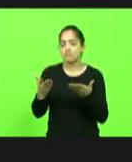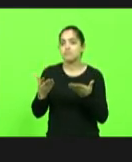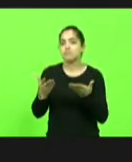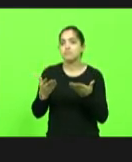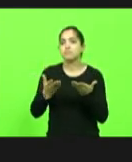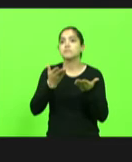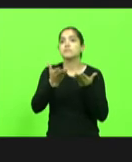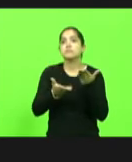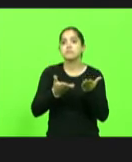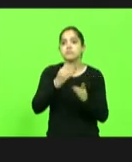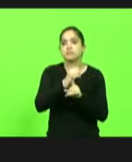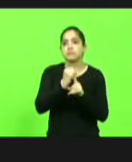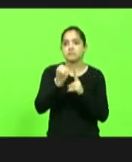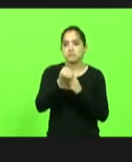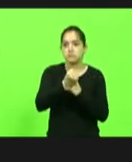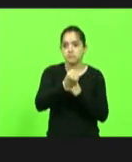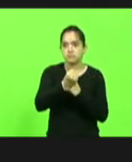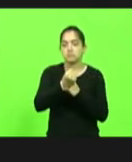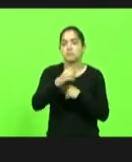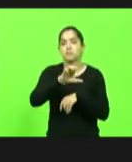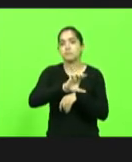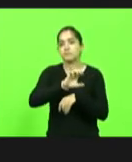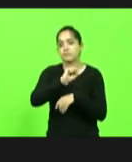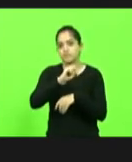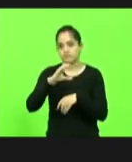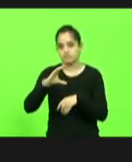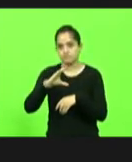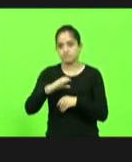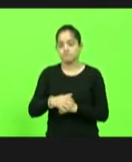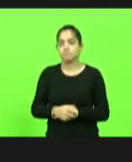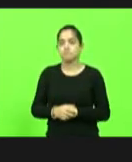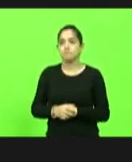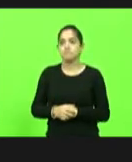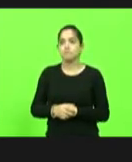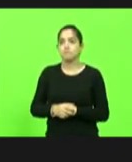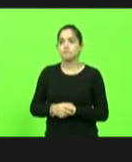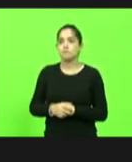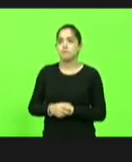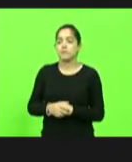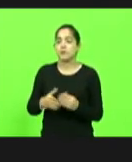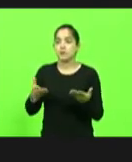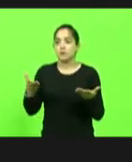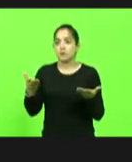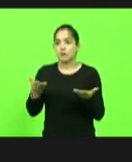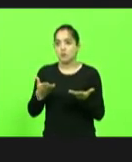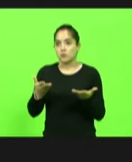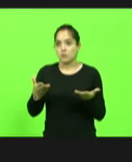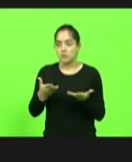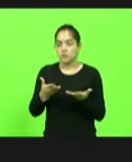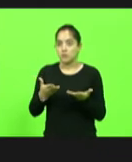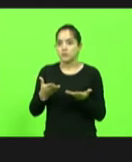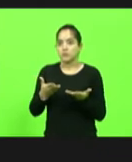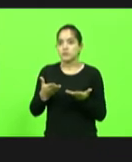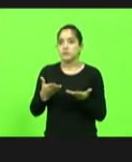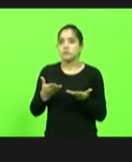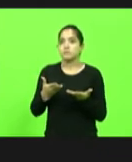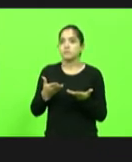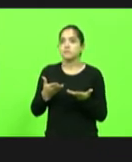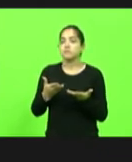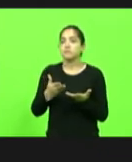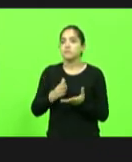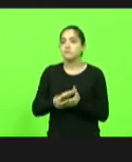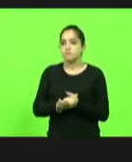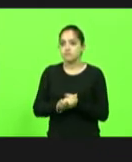assistência social do Estado de Santa Catarina. Estou hoje